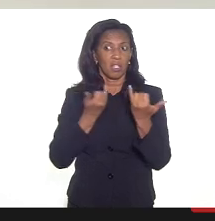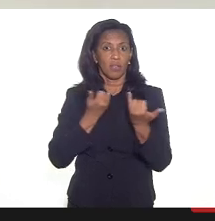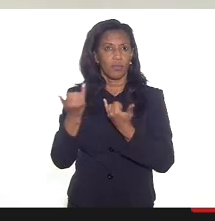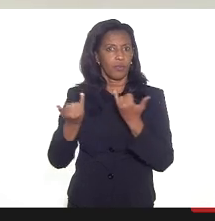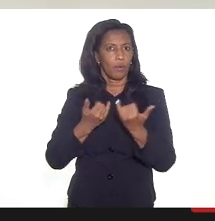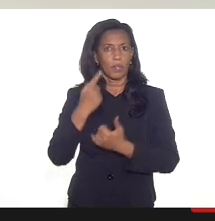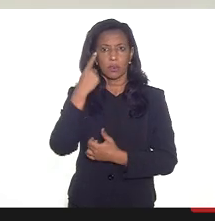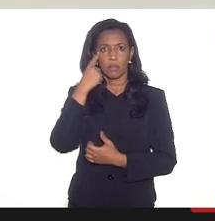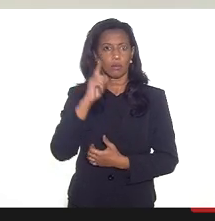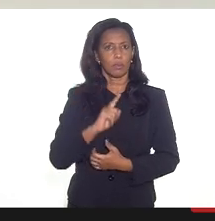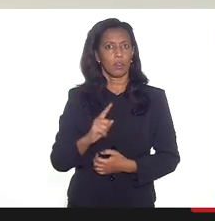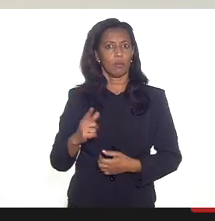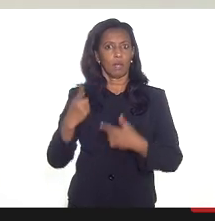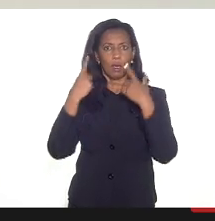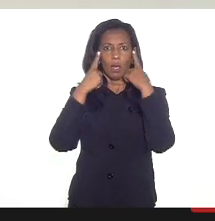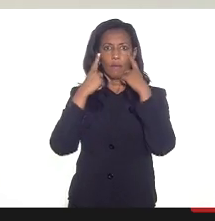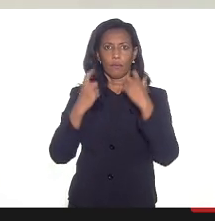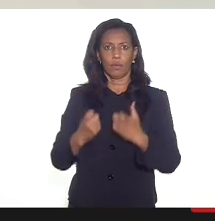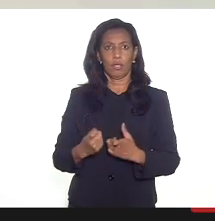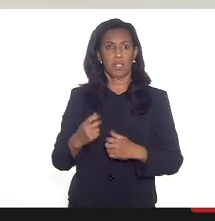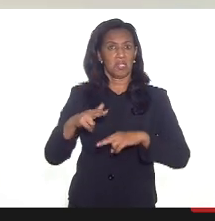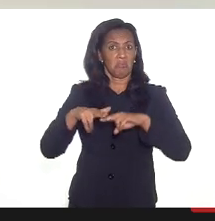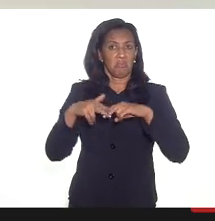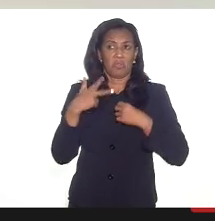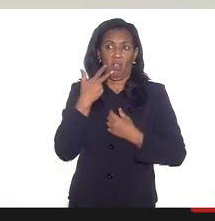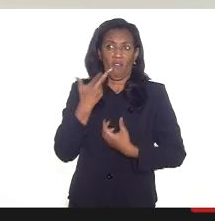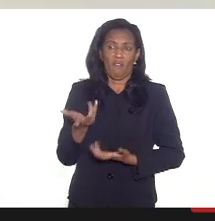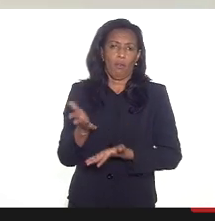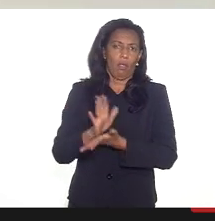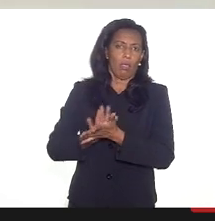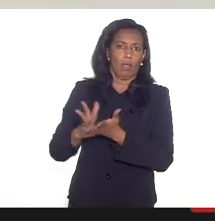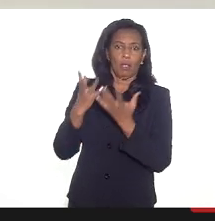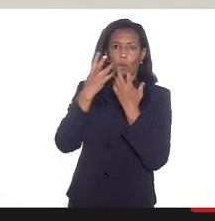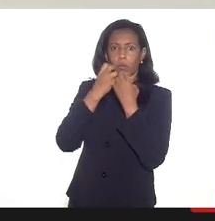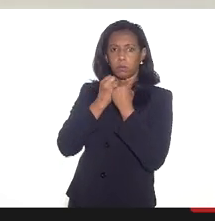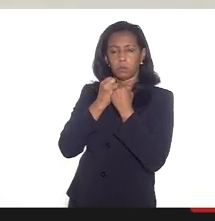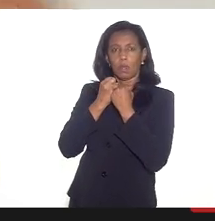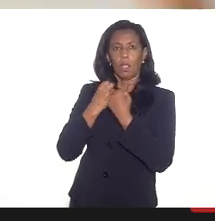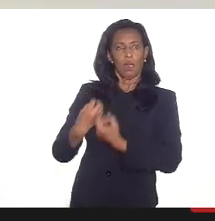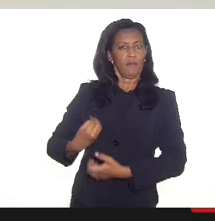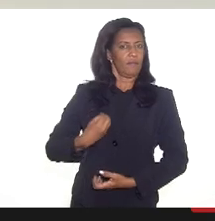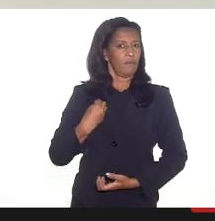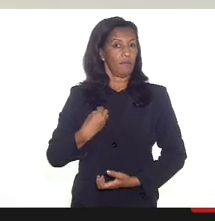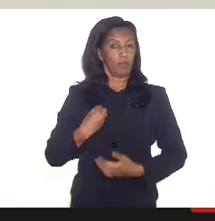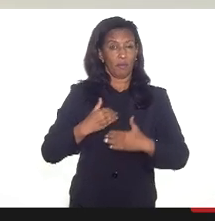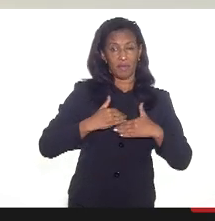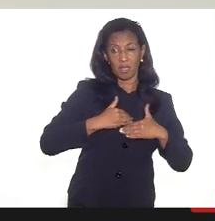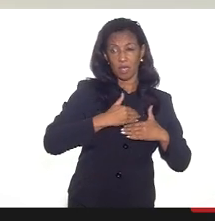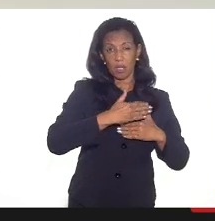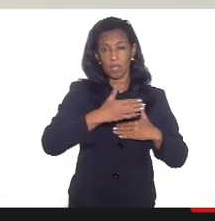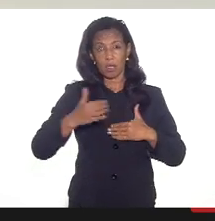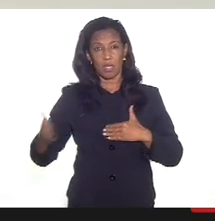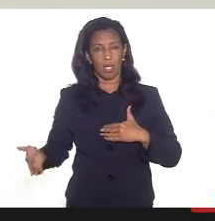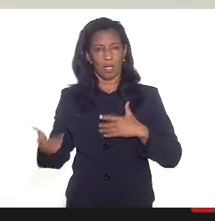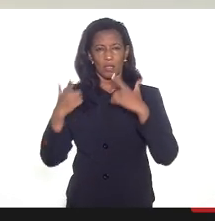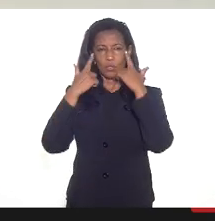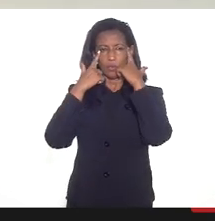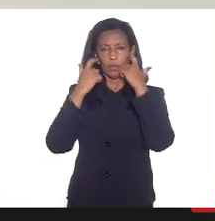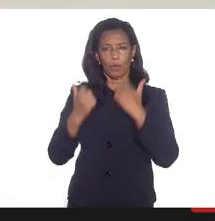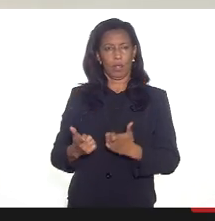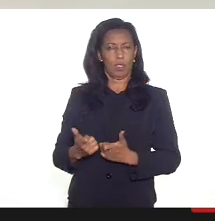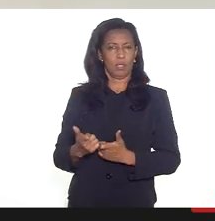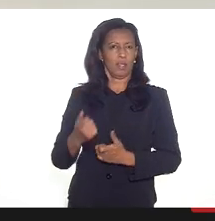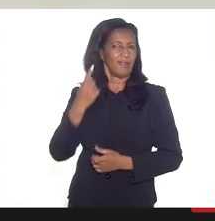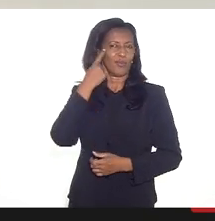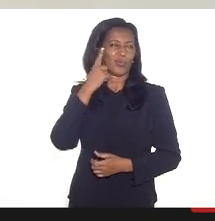aquilo era violência. E por isso ela não denunciava. Ela vivia uma vida inteira de violência e não sabia que era